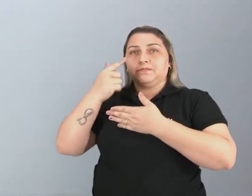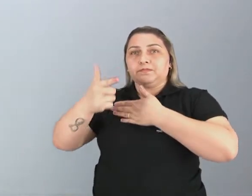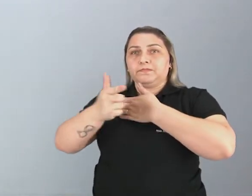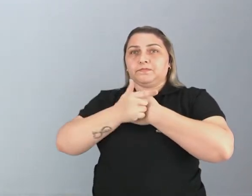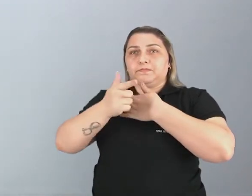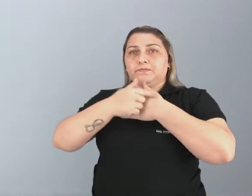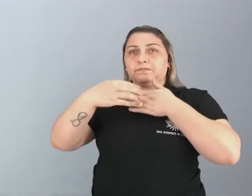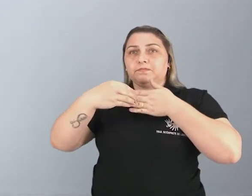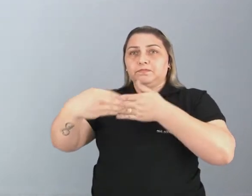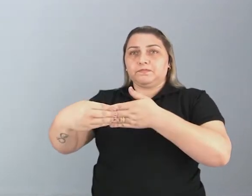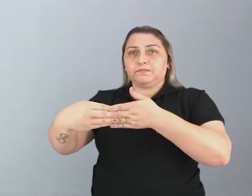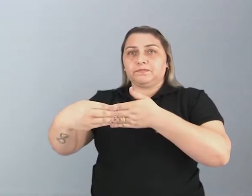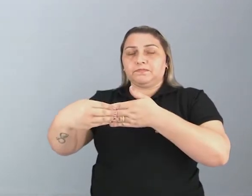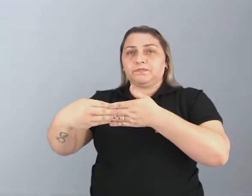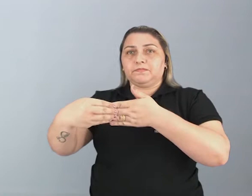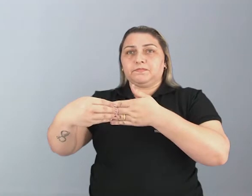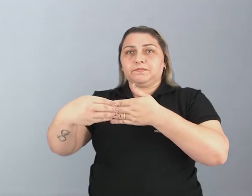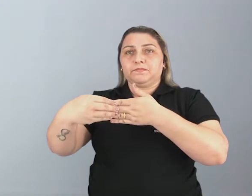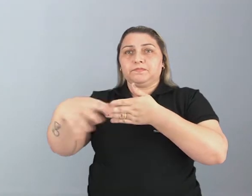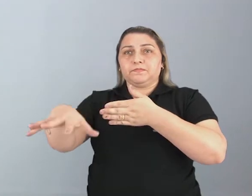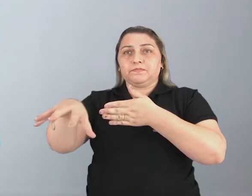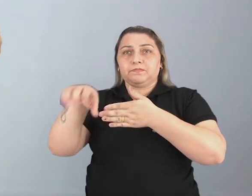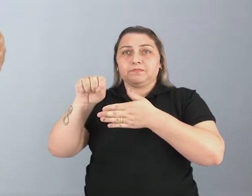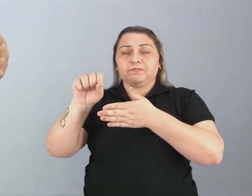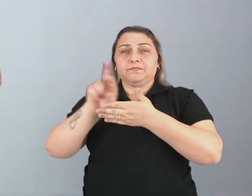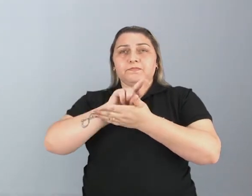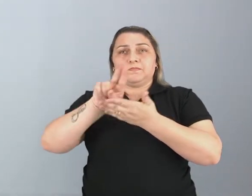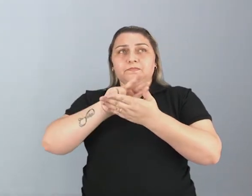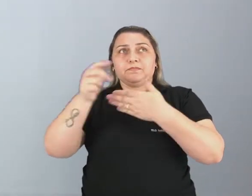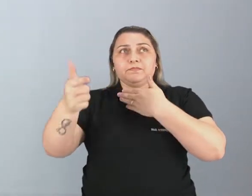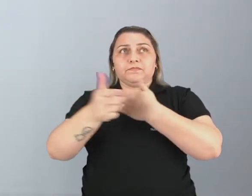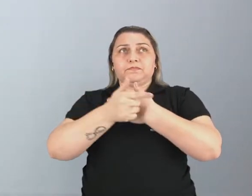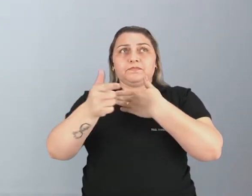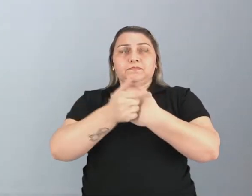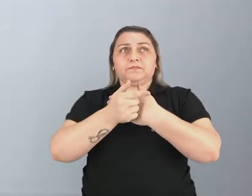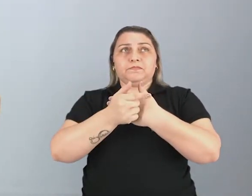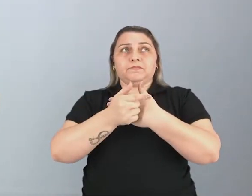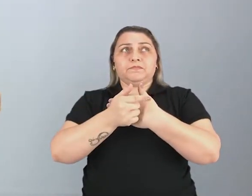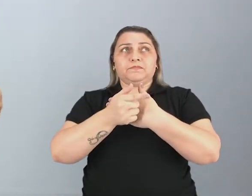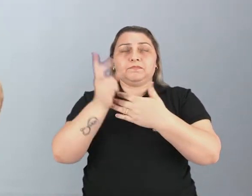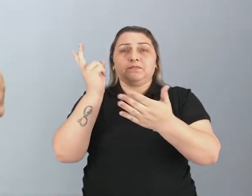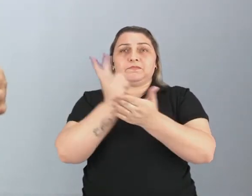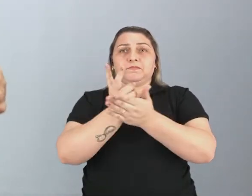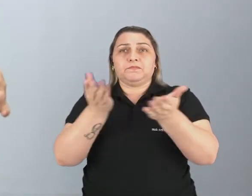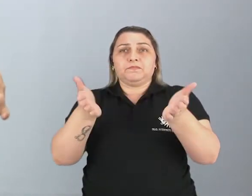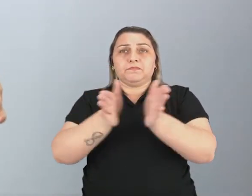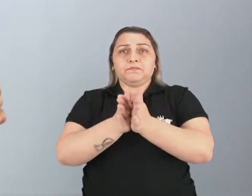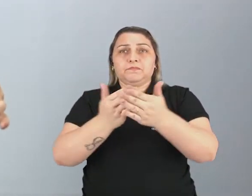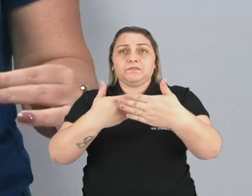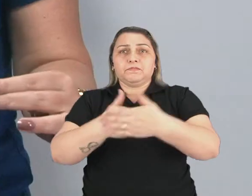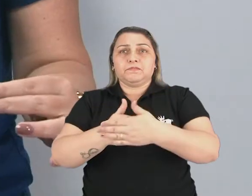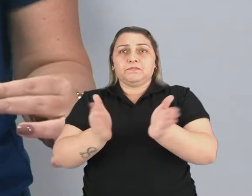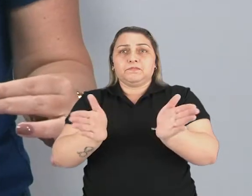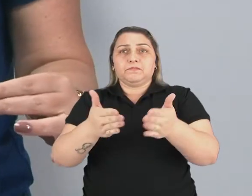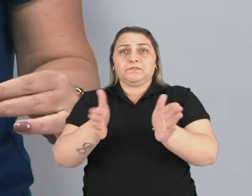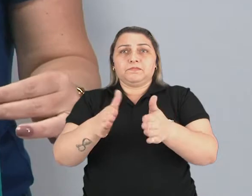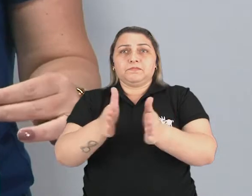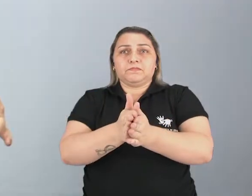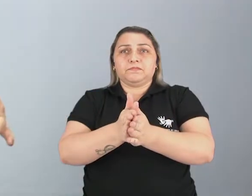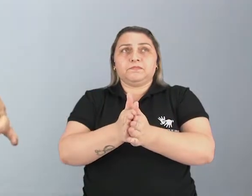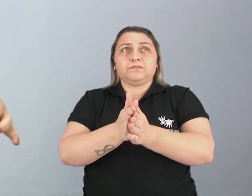papel que eu trouxe. Eu peguei, né, vários papéis e fiz o mesmo tamanho, esse tamanho aqui, olha